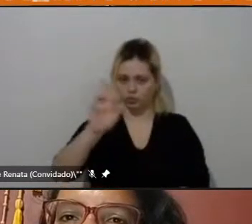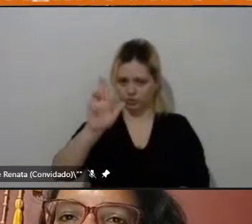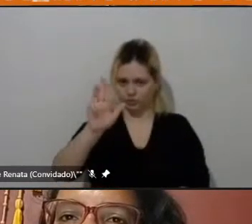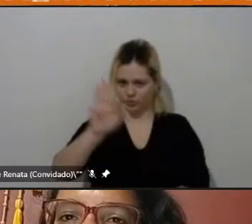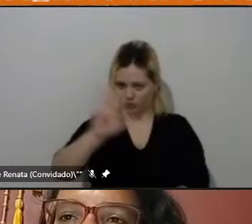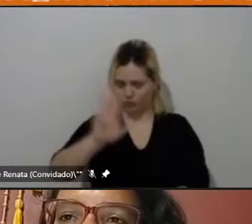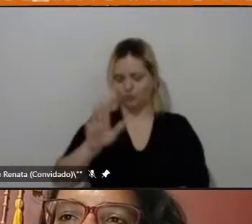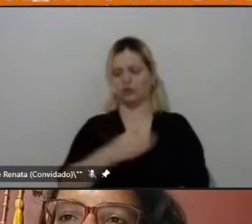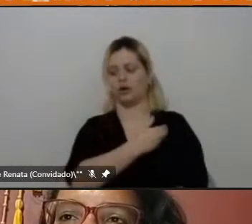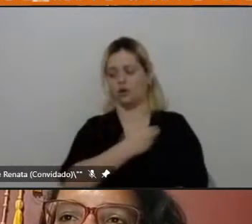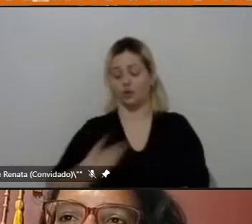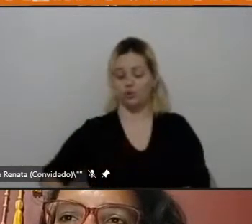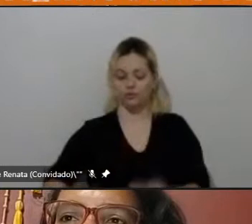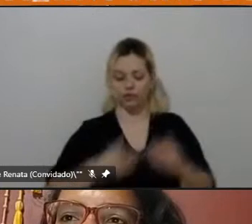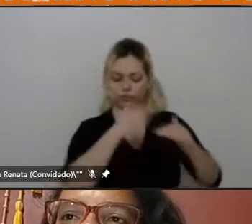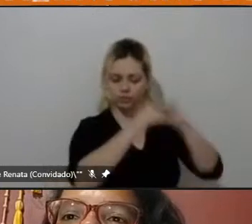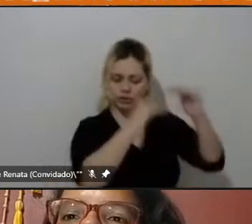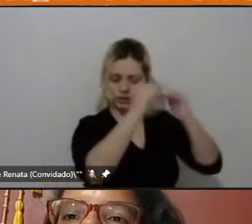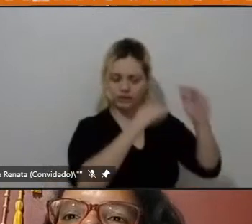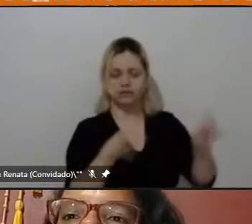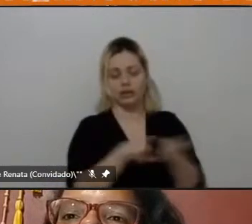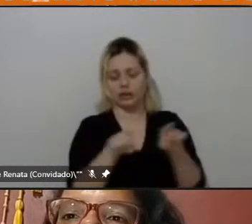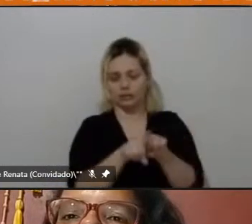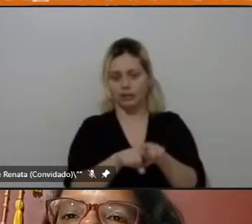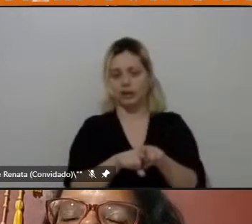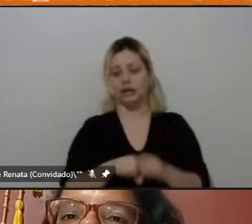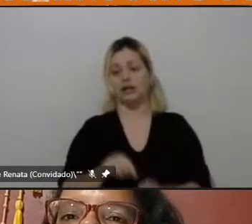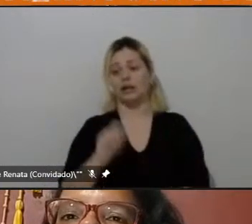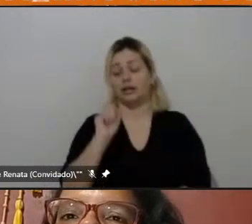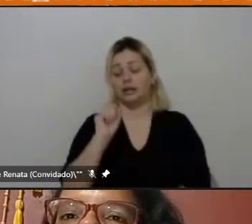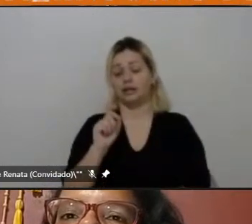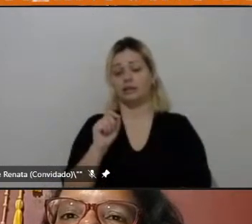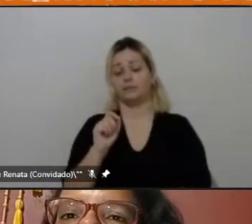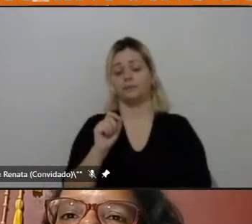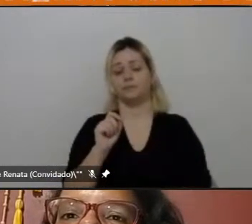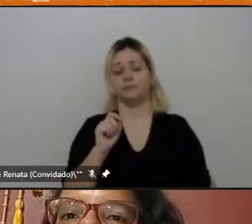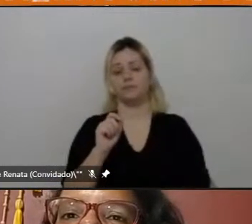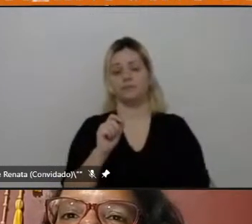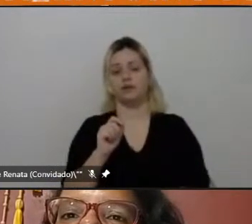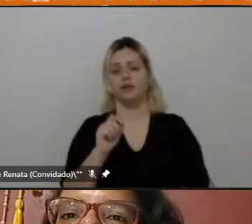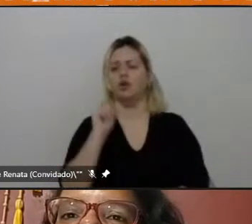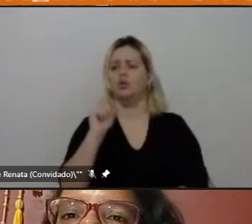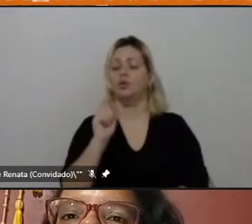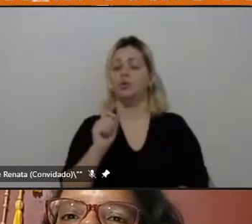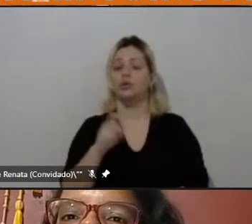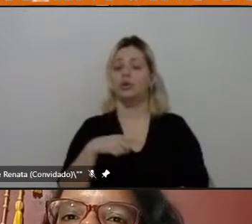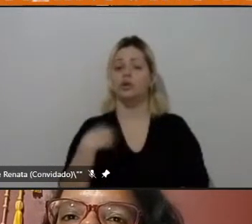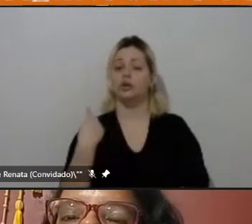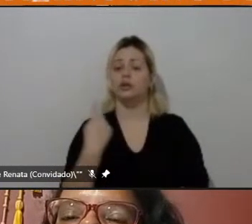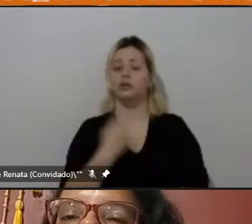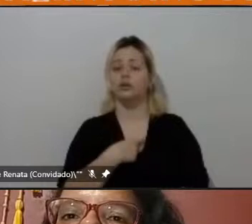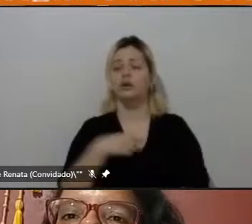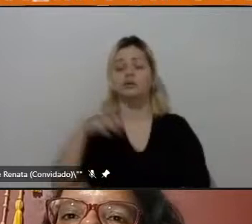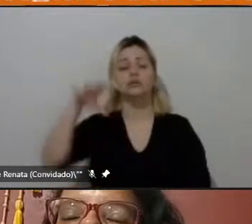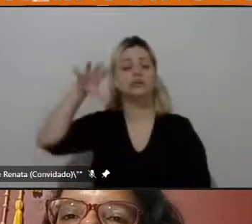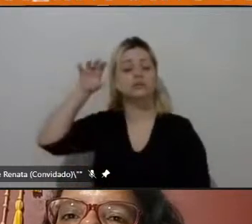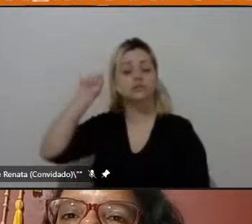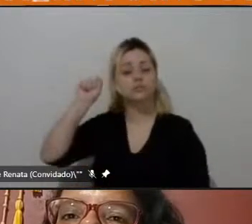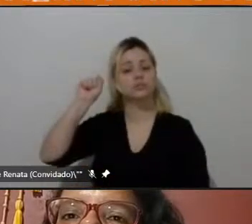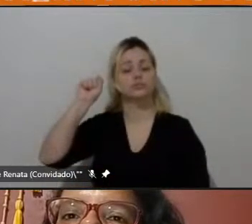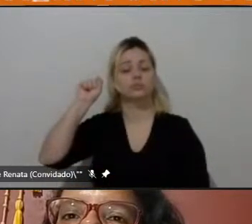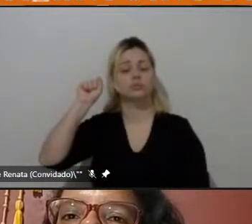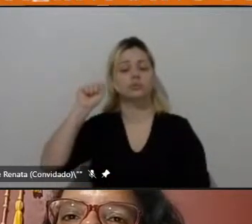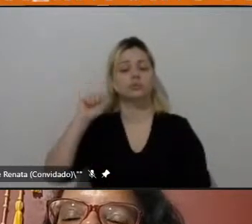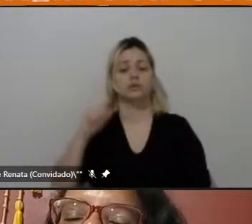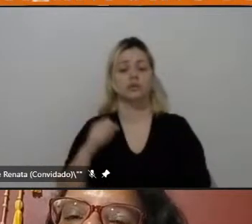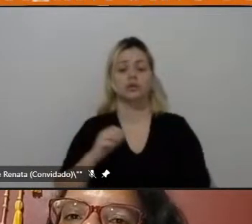progressistas em outros territórios da América Latina, que ali, né, o que a gente ou escuta, né, dos